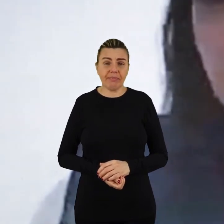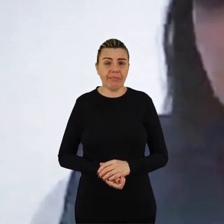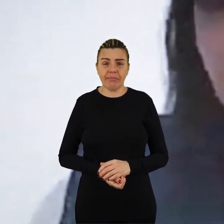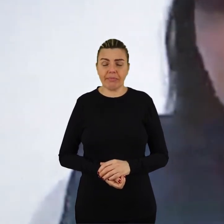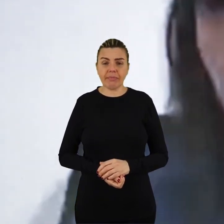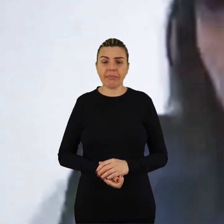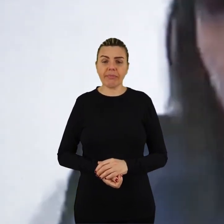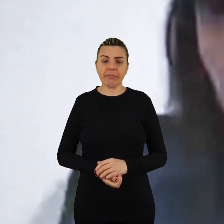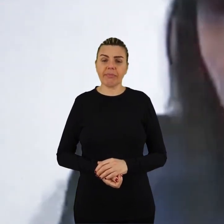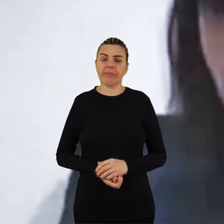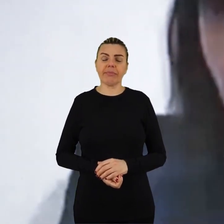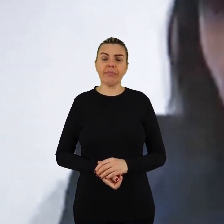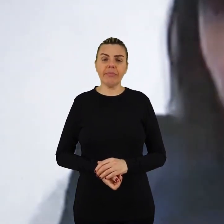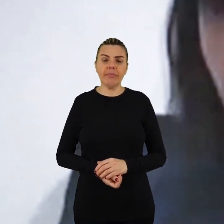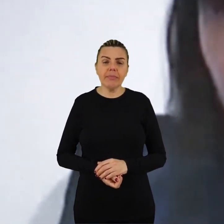ele